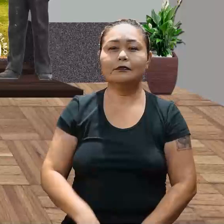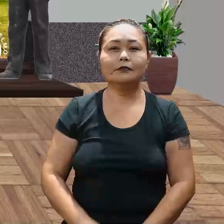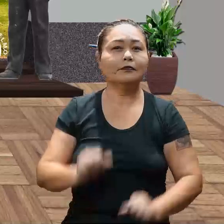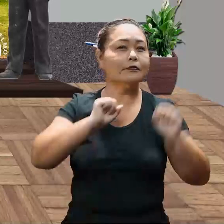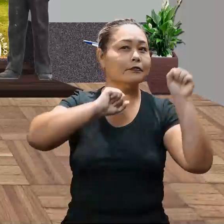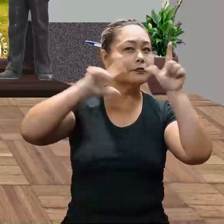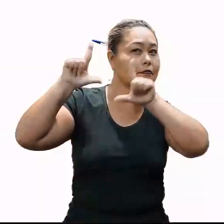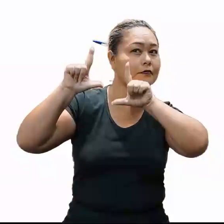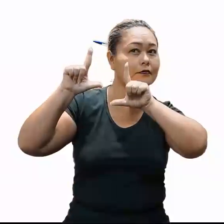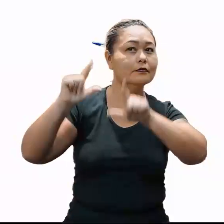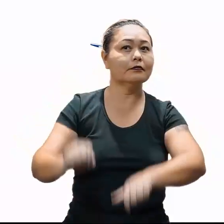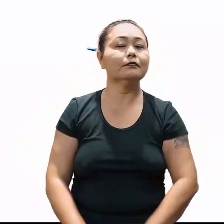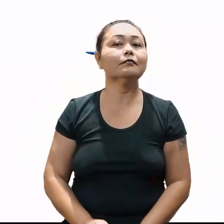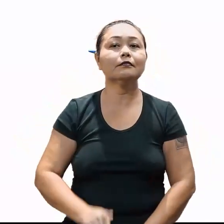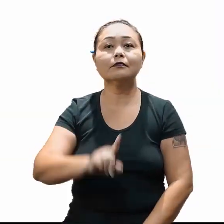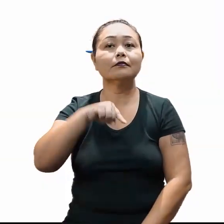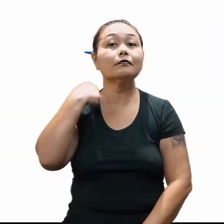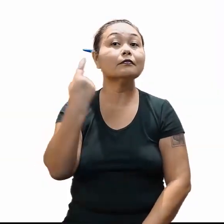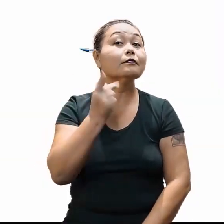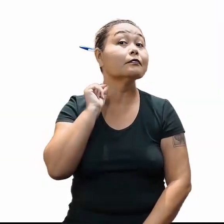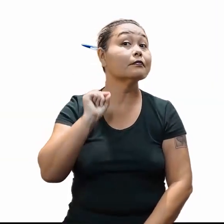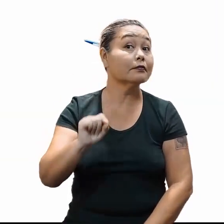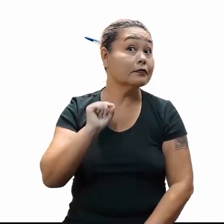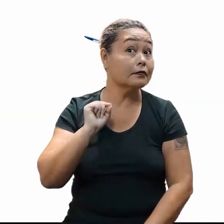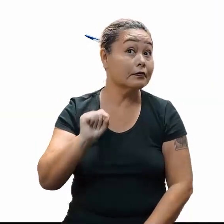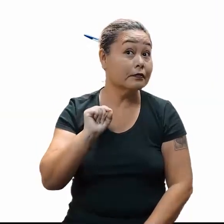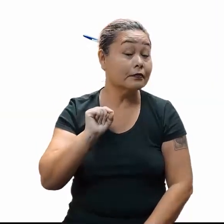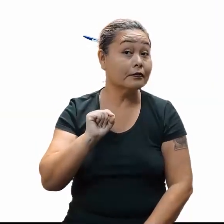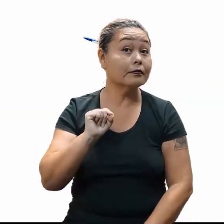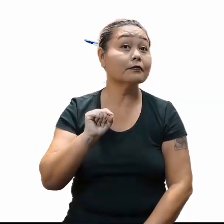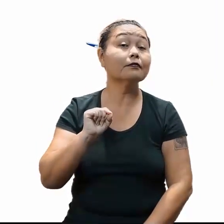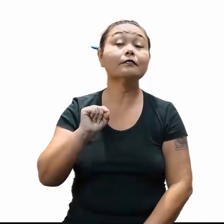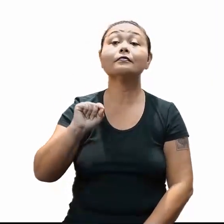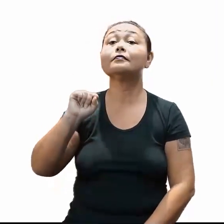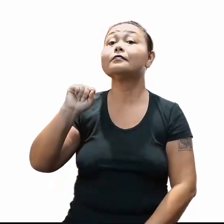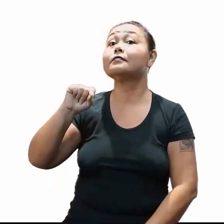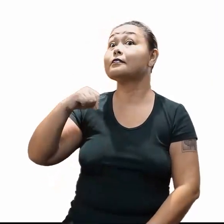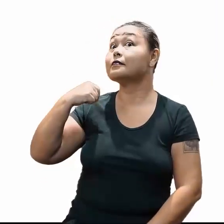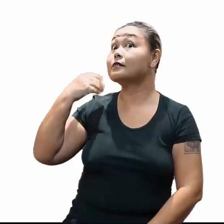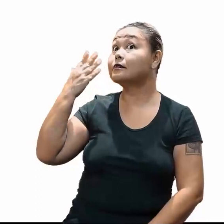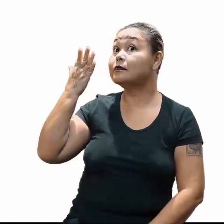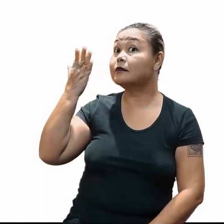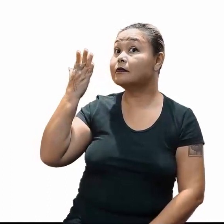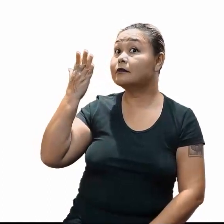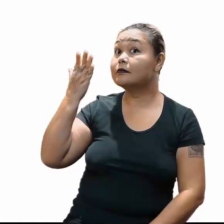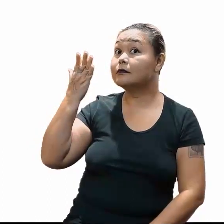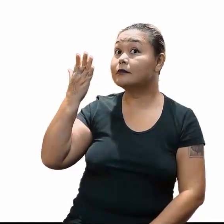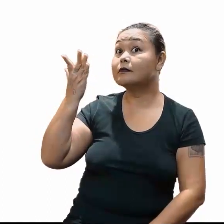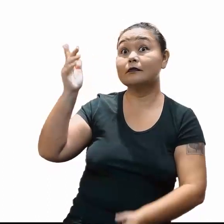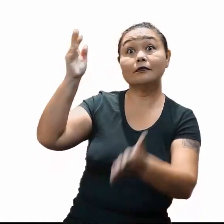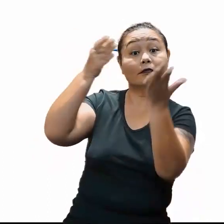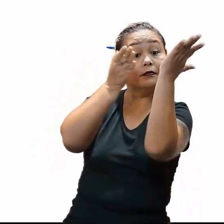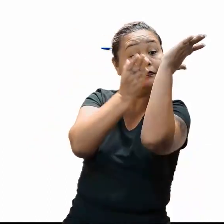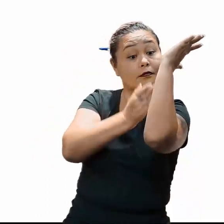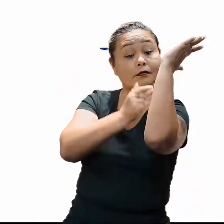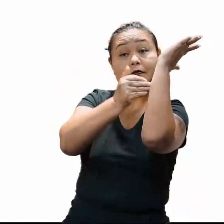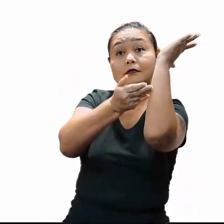Na tela para vocês, nós estamos falando de quê? Nós estamos falando da